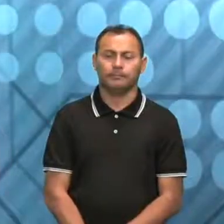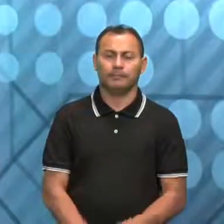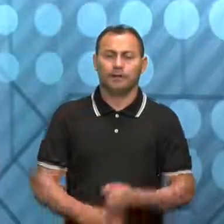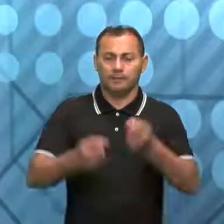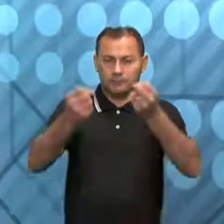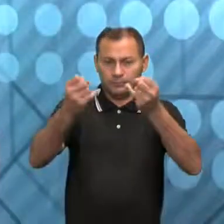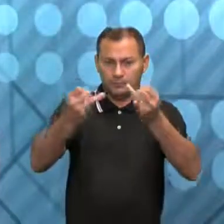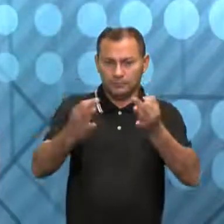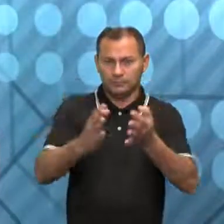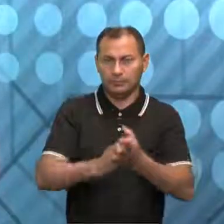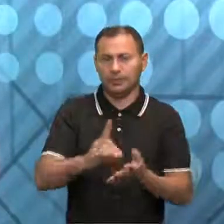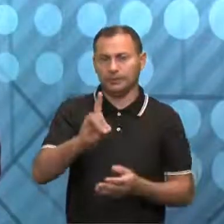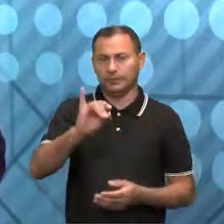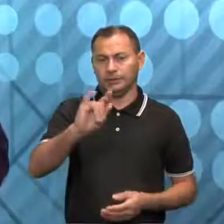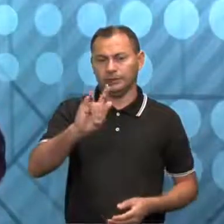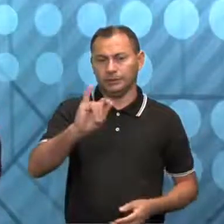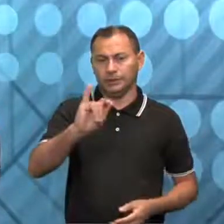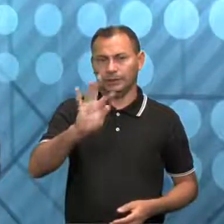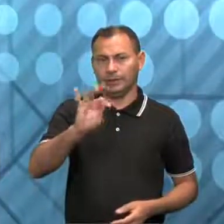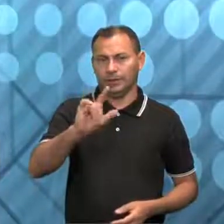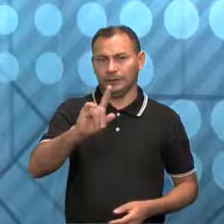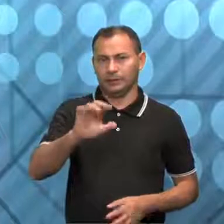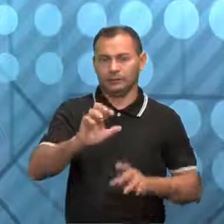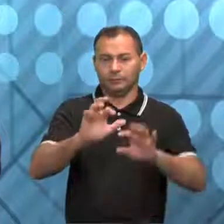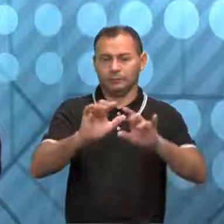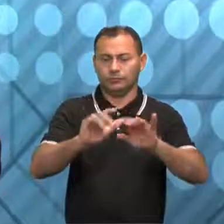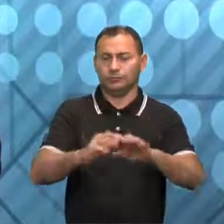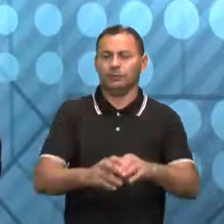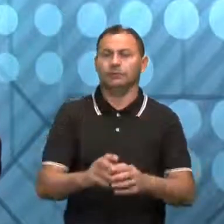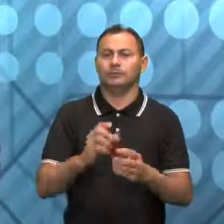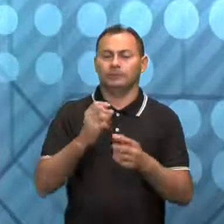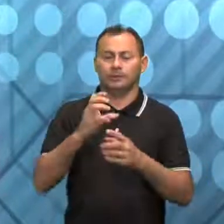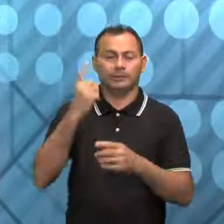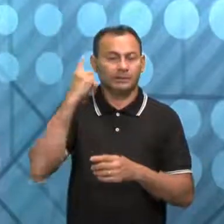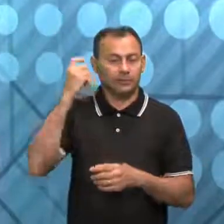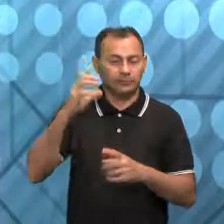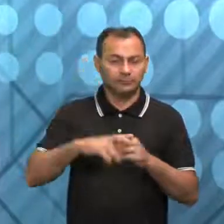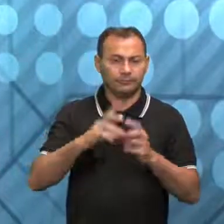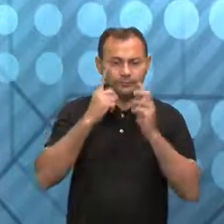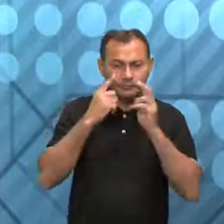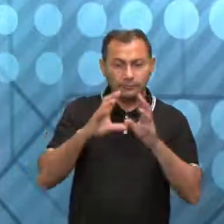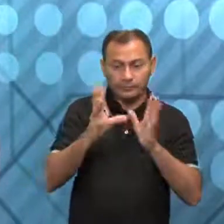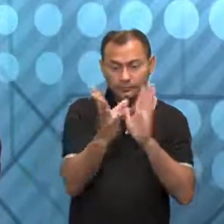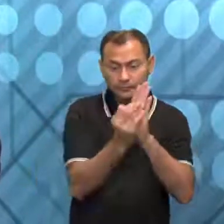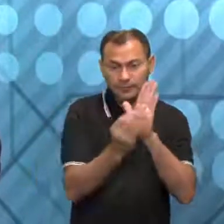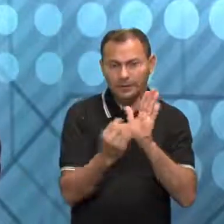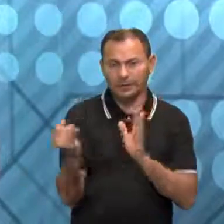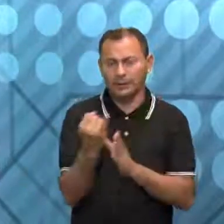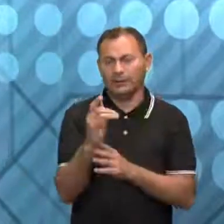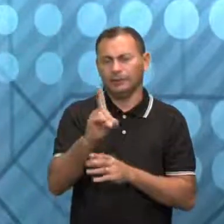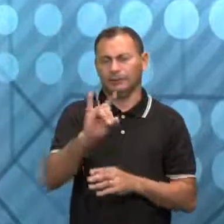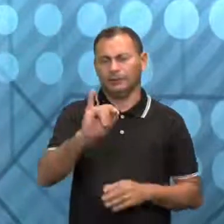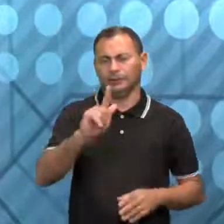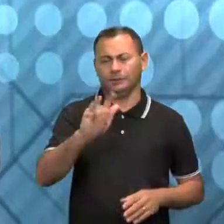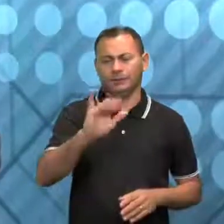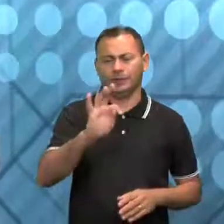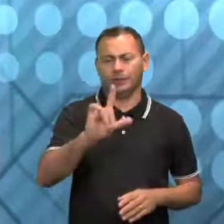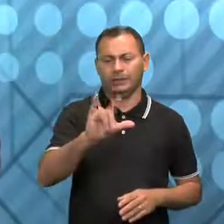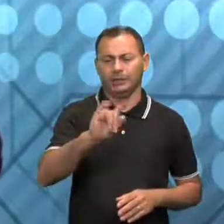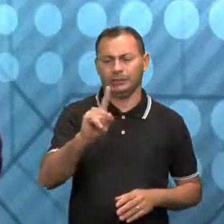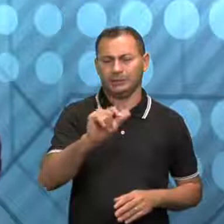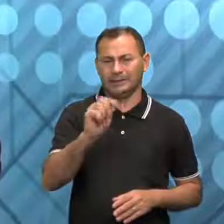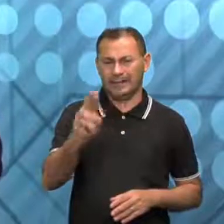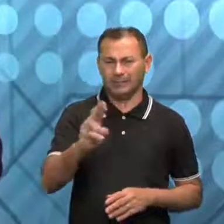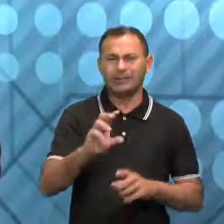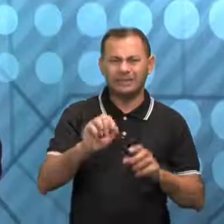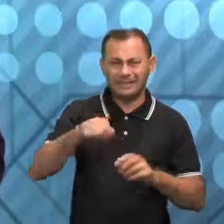Tratando agora de digitalização e compressão de sinais. É um conteúdo muito importante. Quando eu falo de digitalizar sinais, vem